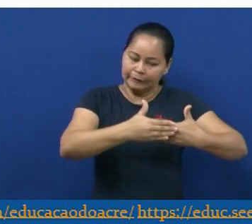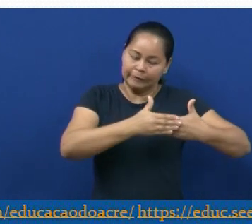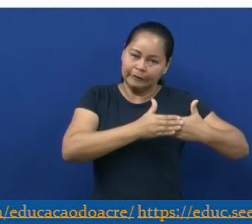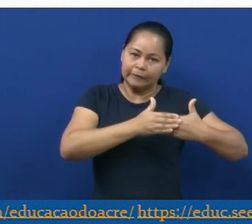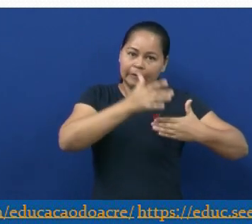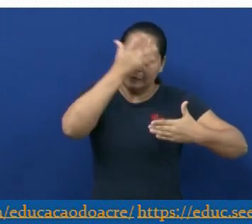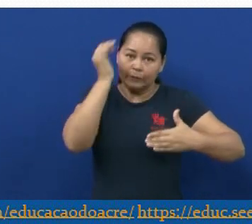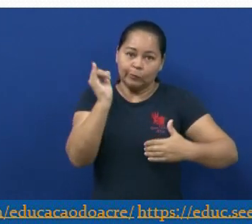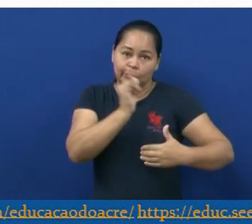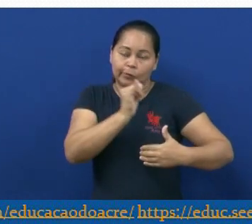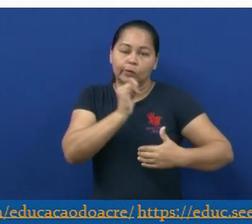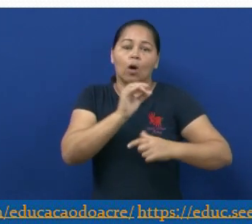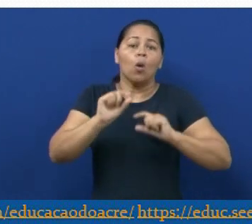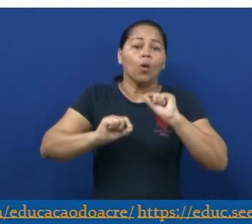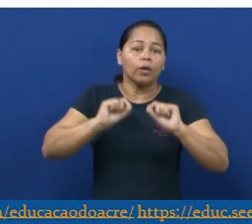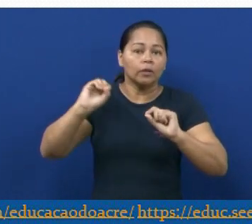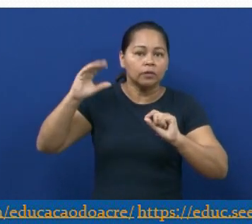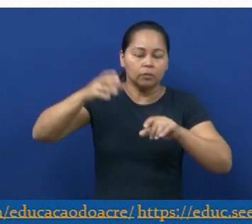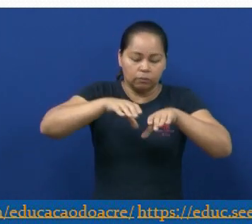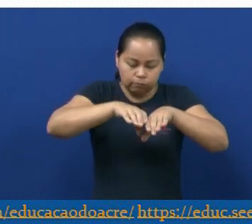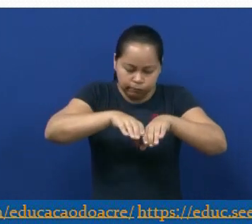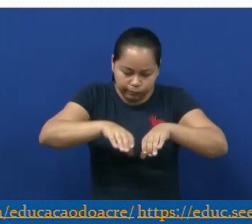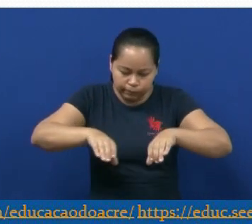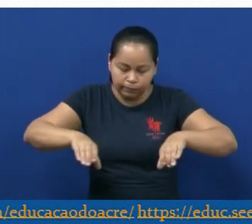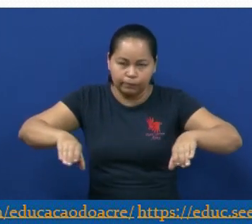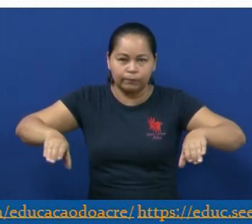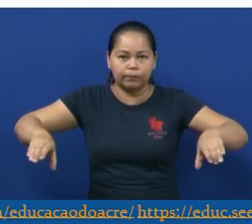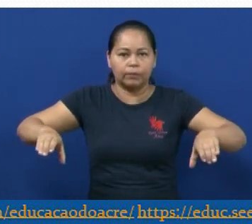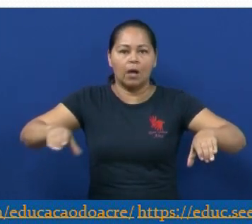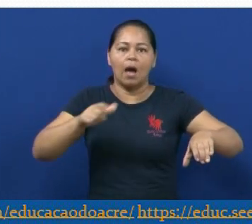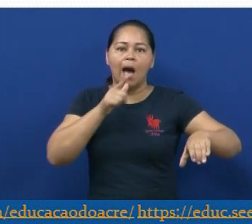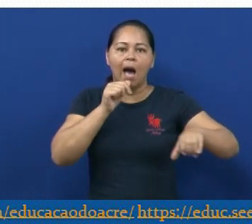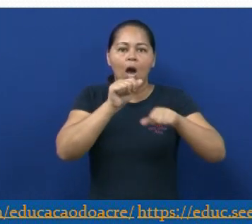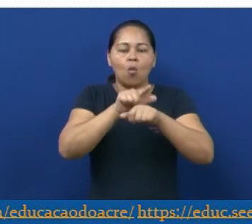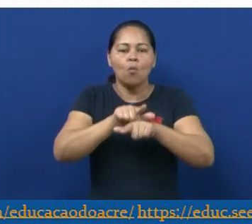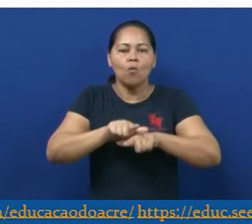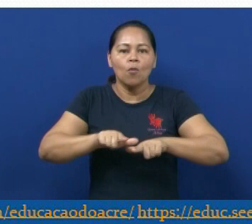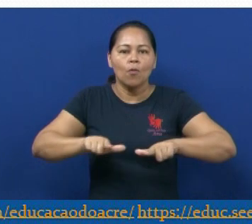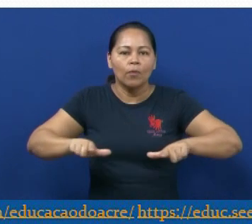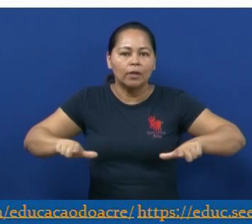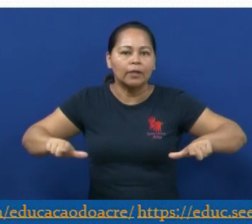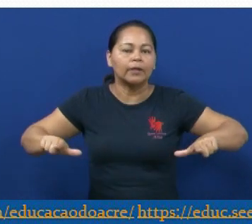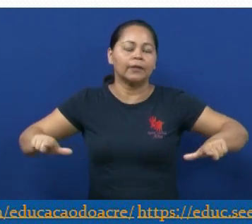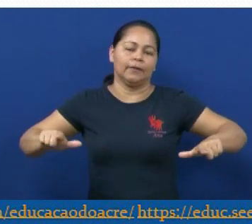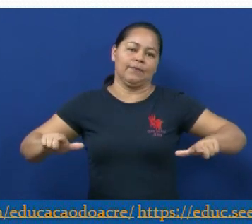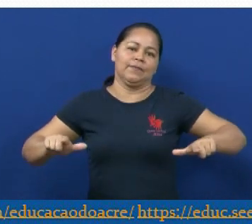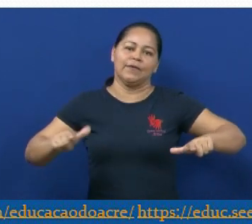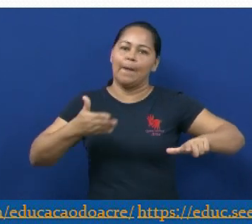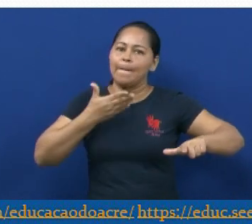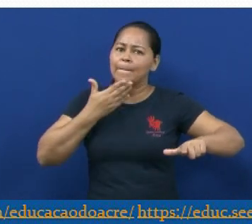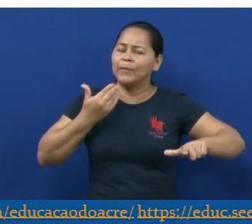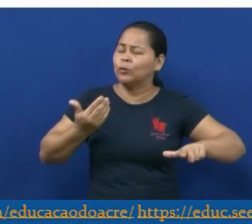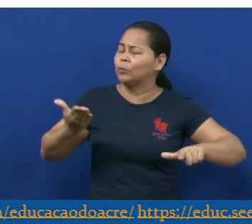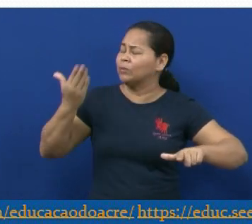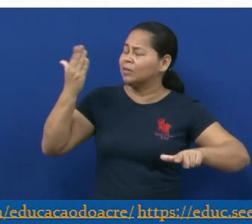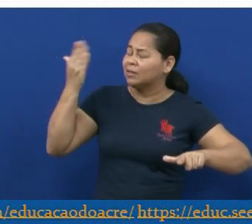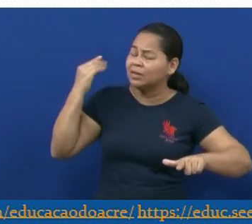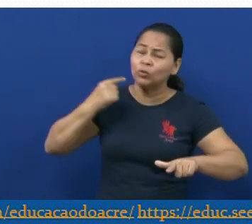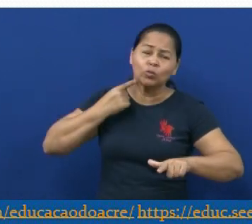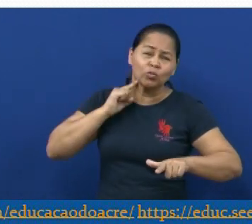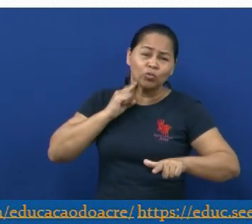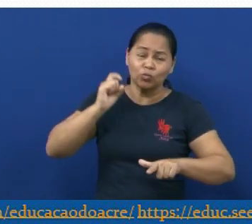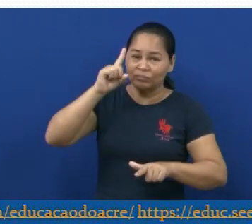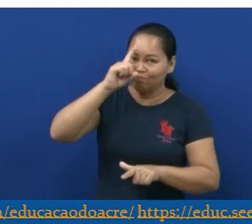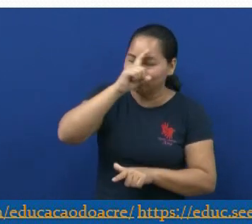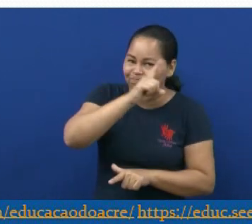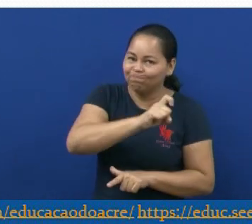pelos italianos, os canais da cidade estão com a água clara, como há muito não se via. Pelos